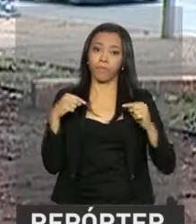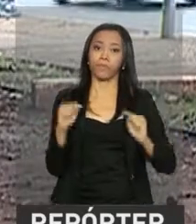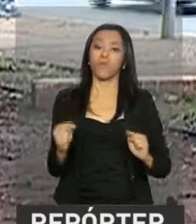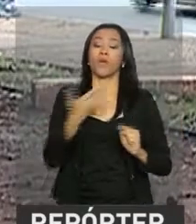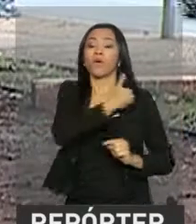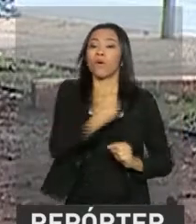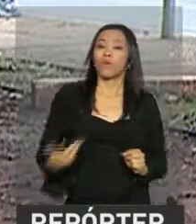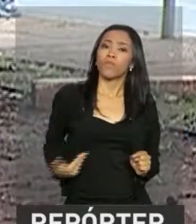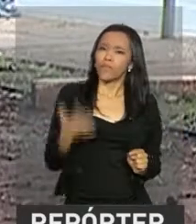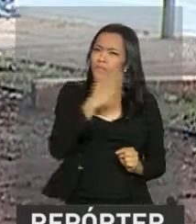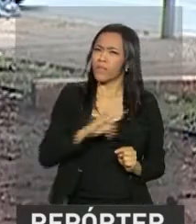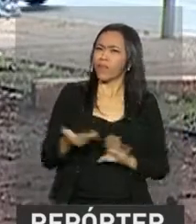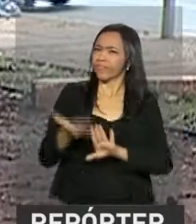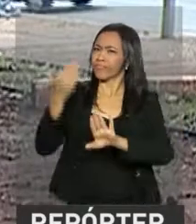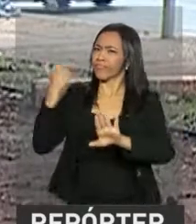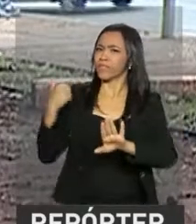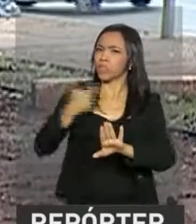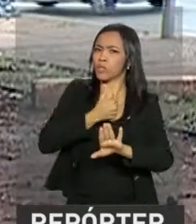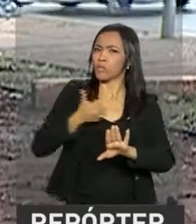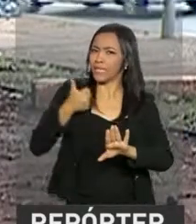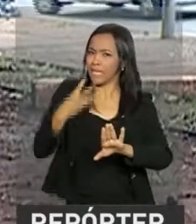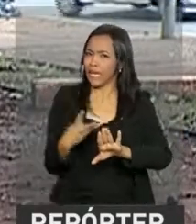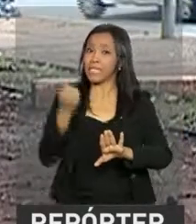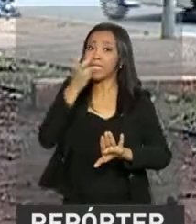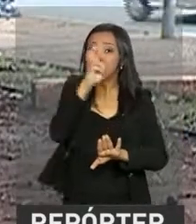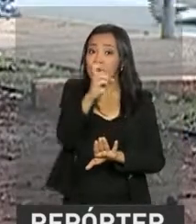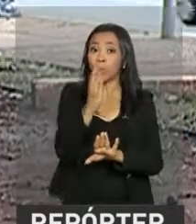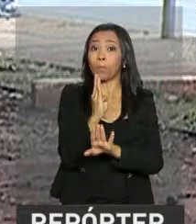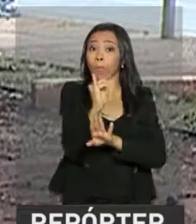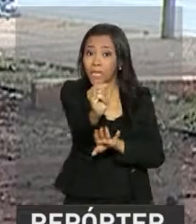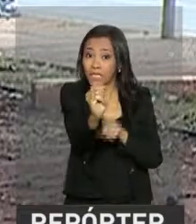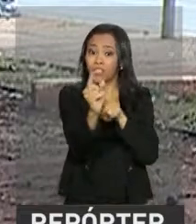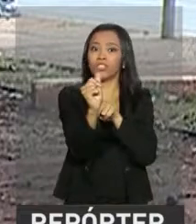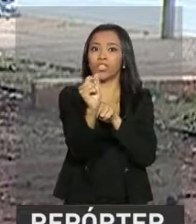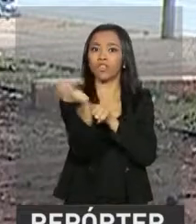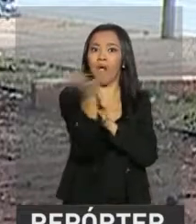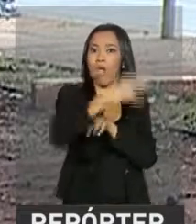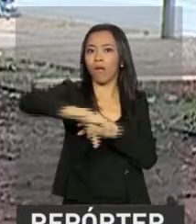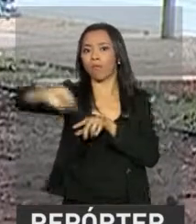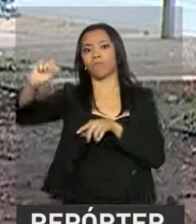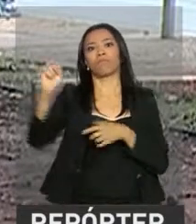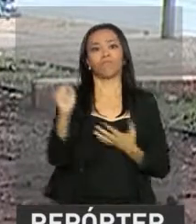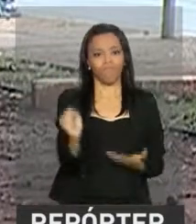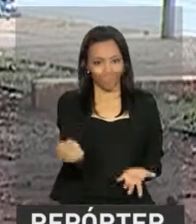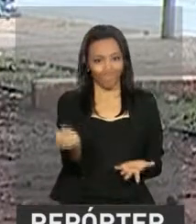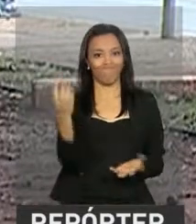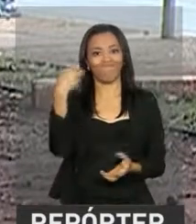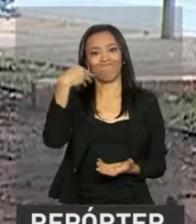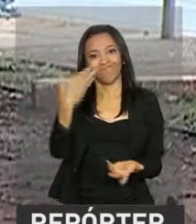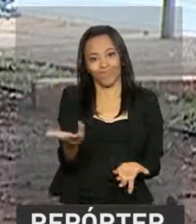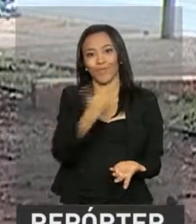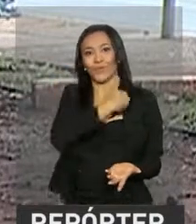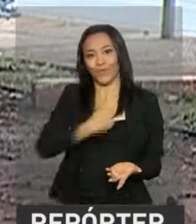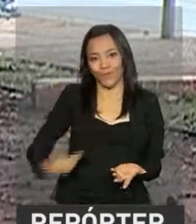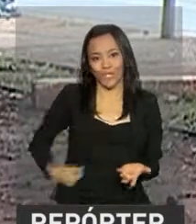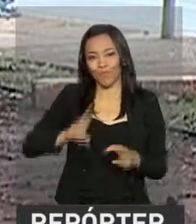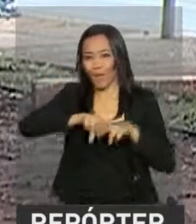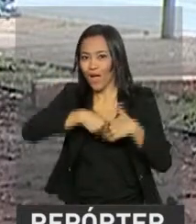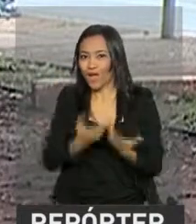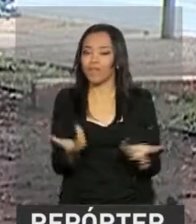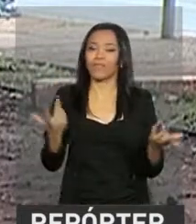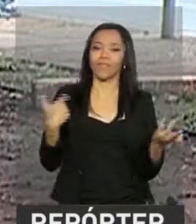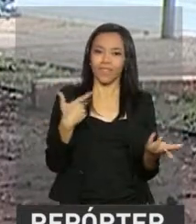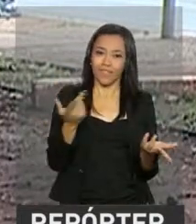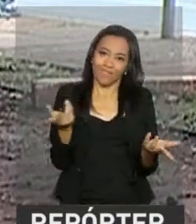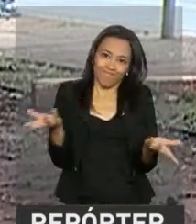desde 2013, 5 bilhões de reais tenham sido levados dos cofres públicos através de fraudes